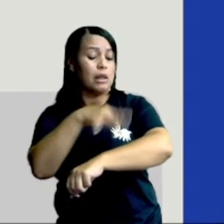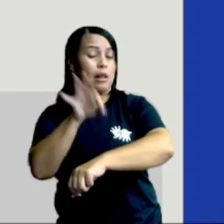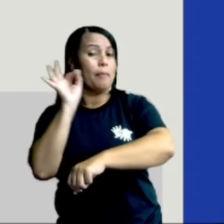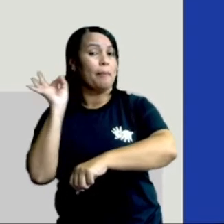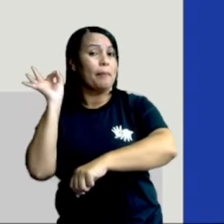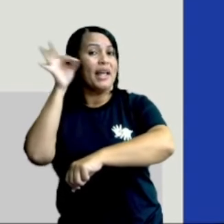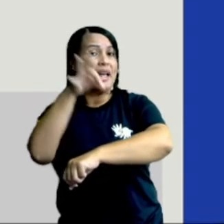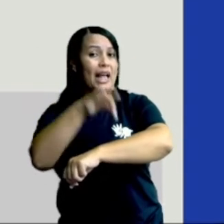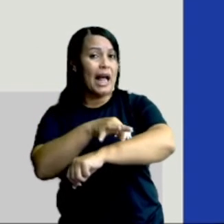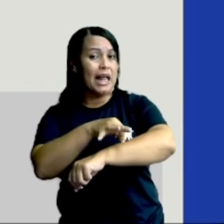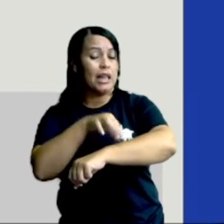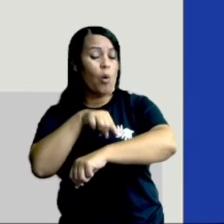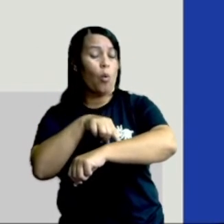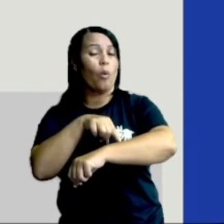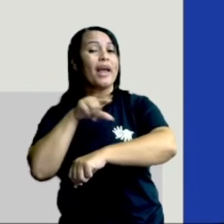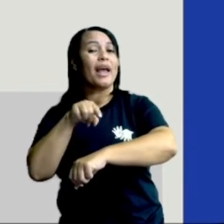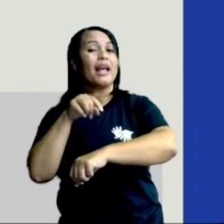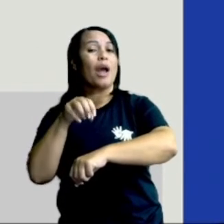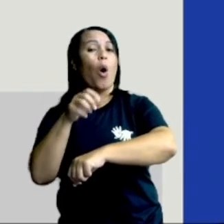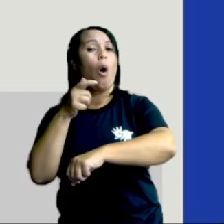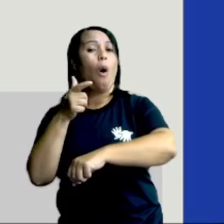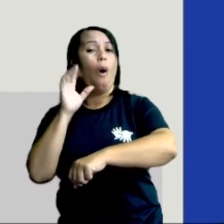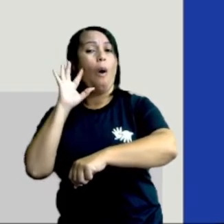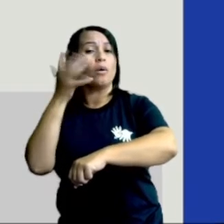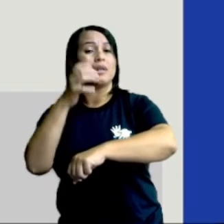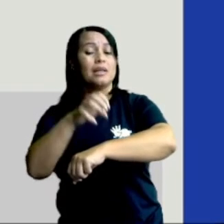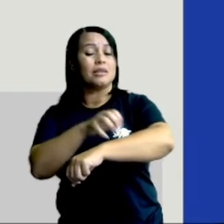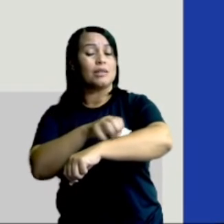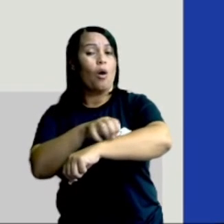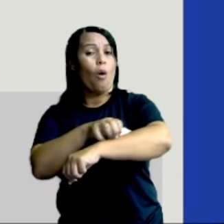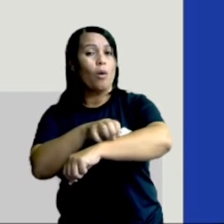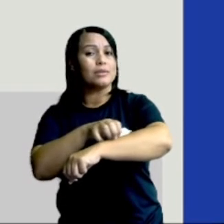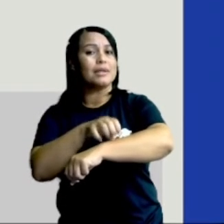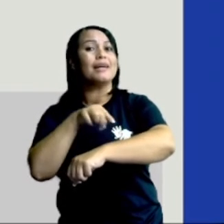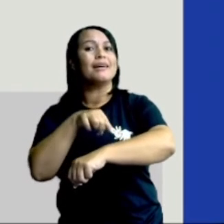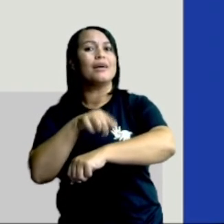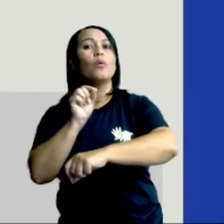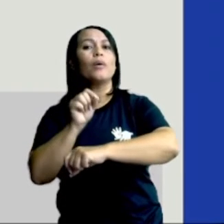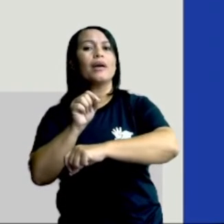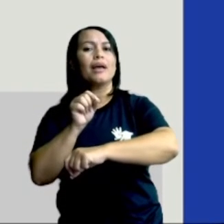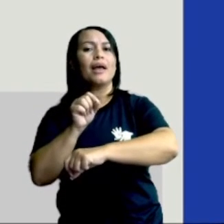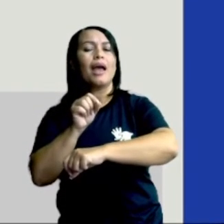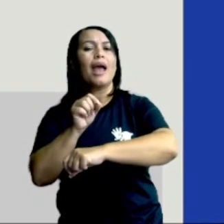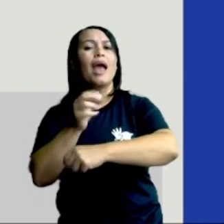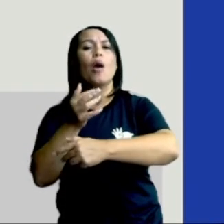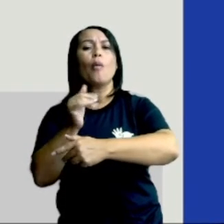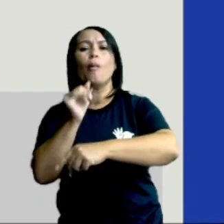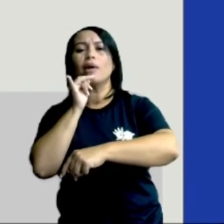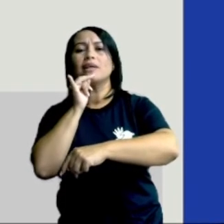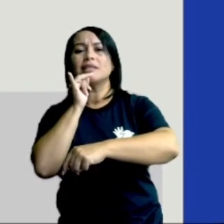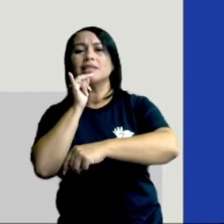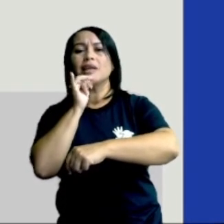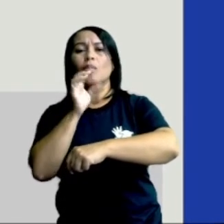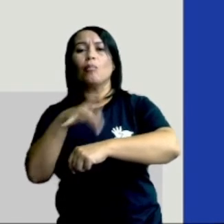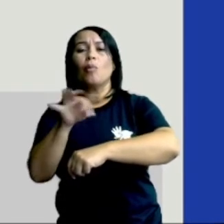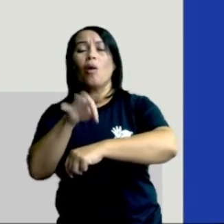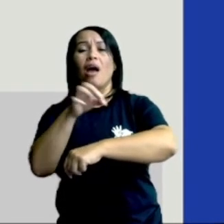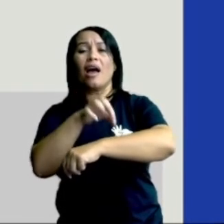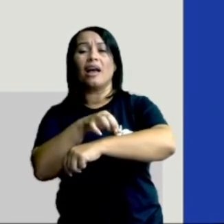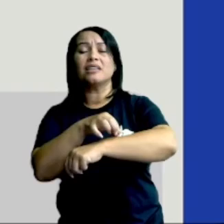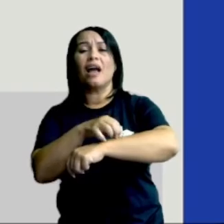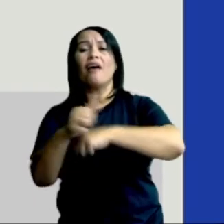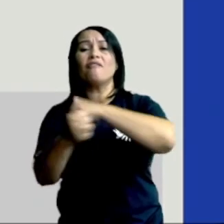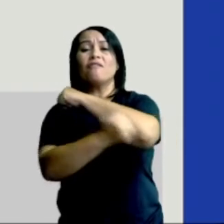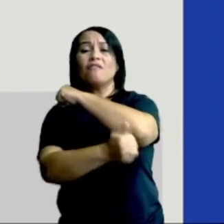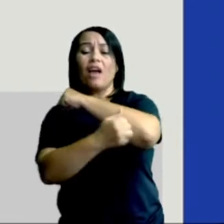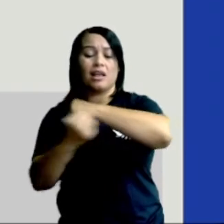picada que ele dá, você acaba coçando a região em que foi picado. E aí arrasta as fezes do inseto para o corte